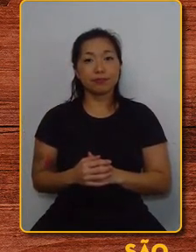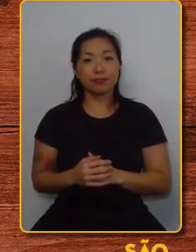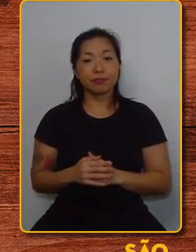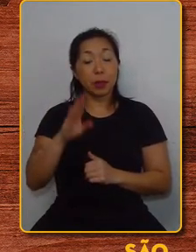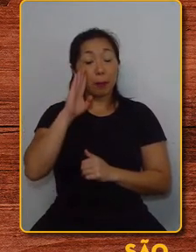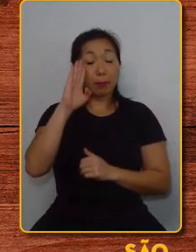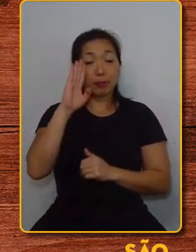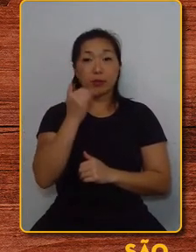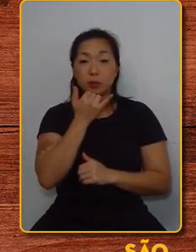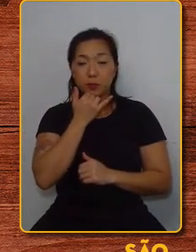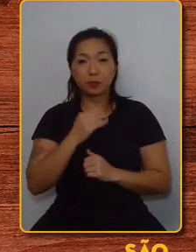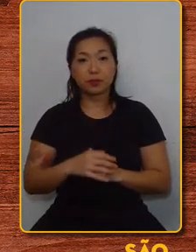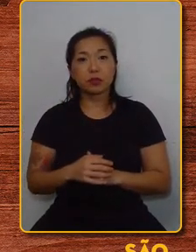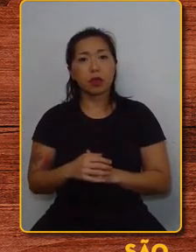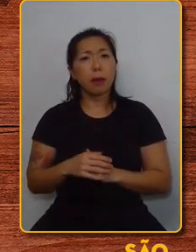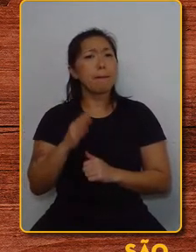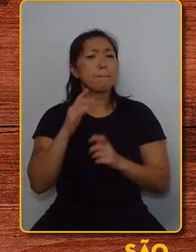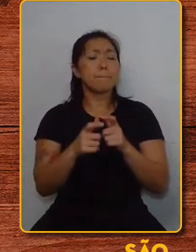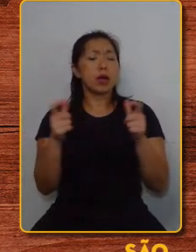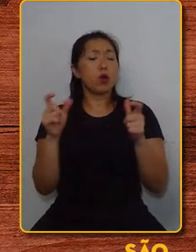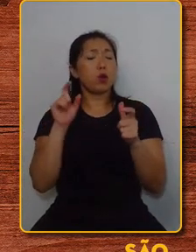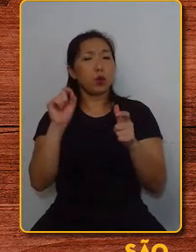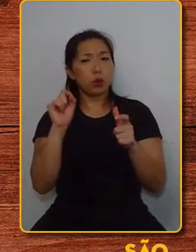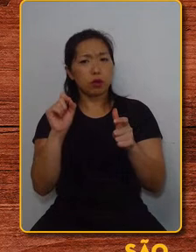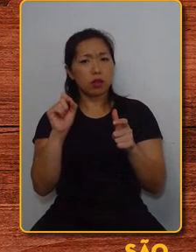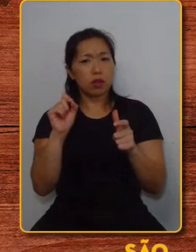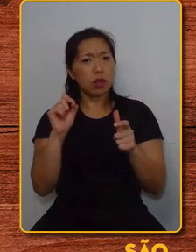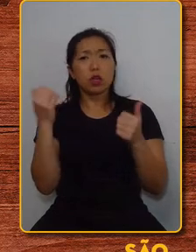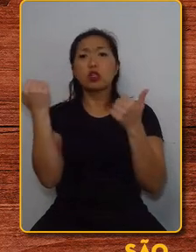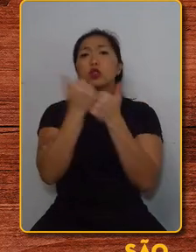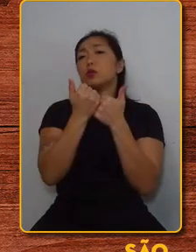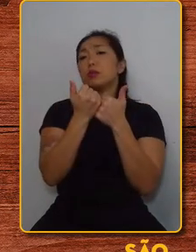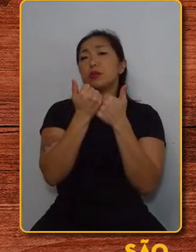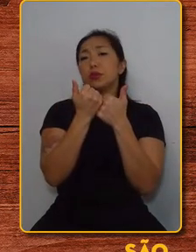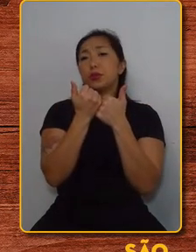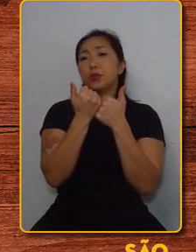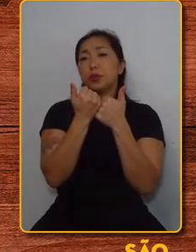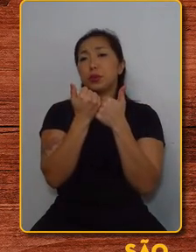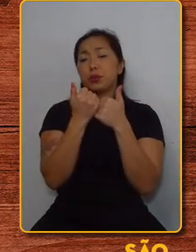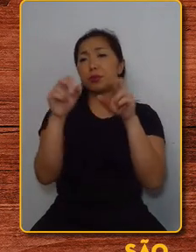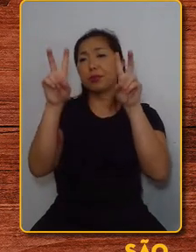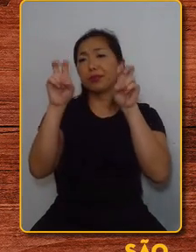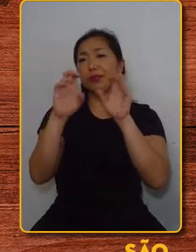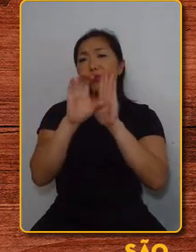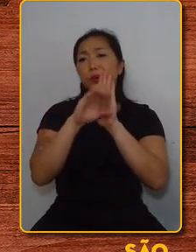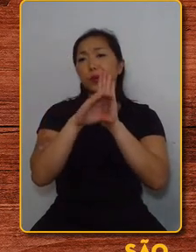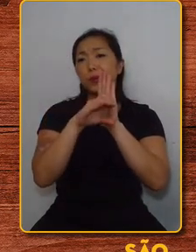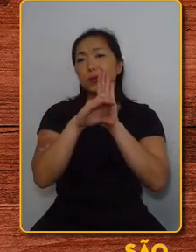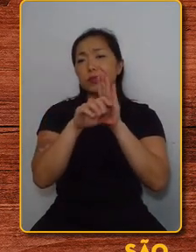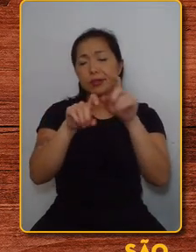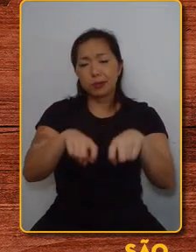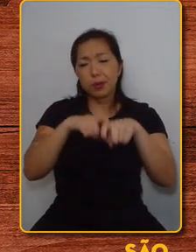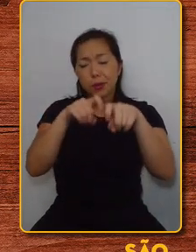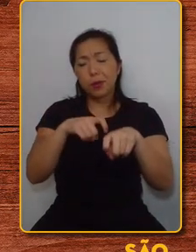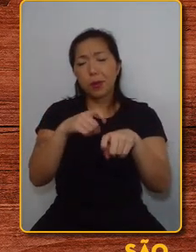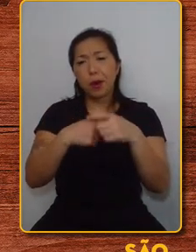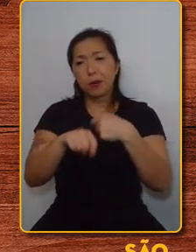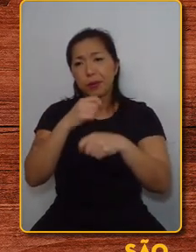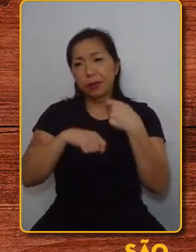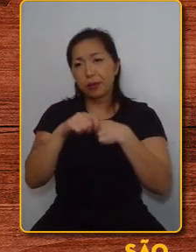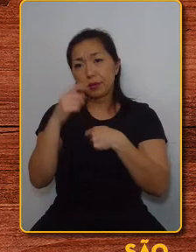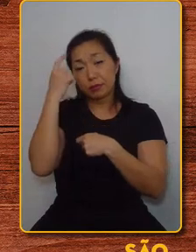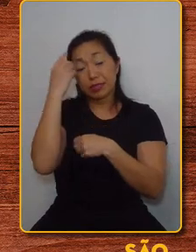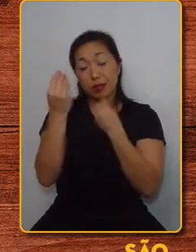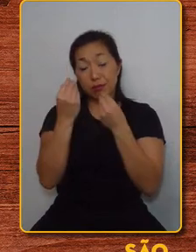aprendemos, boa parte dela foi substituída pelo que o agronegócio propôs a fazer: produção de matéria-prima, desenvolvimento do